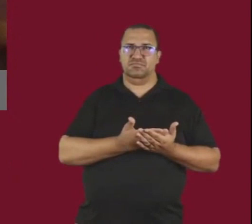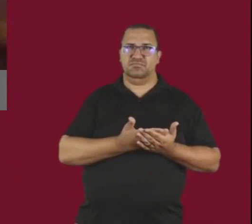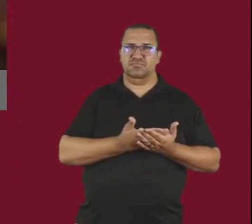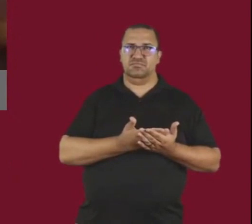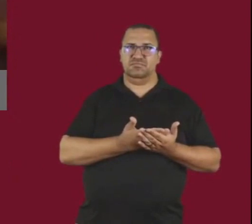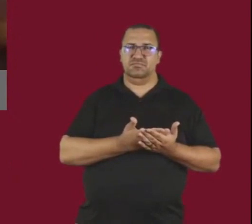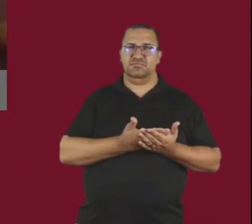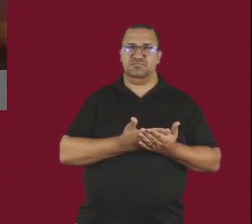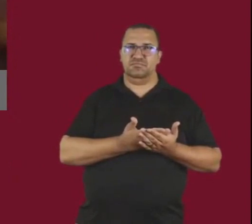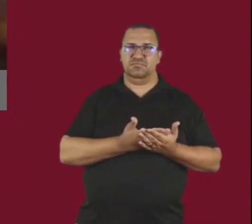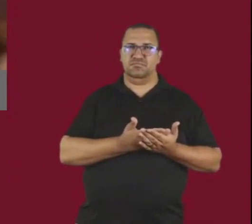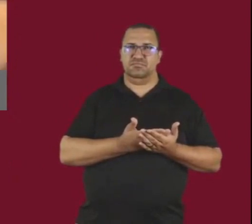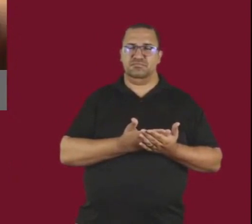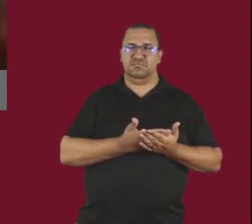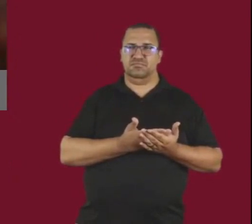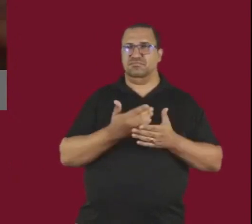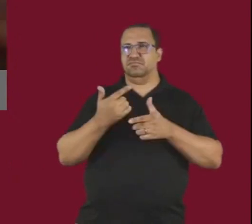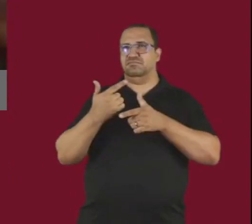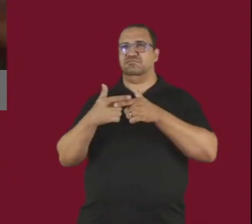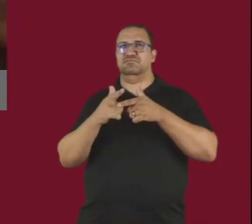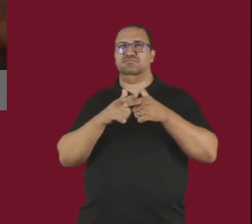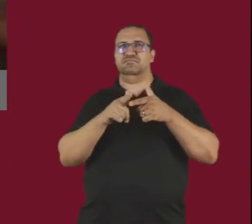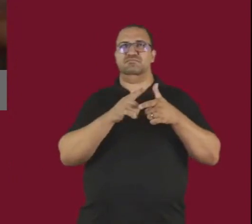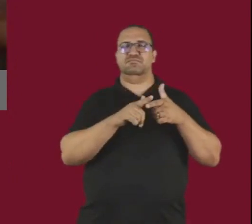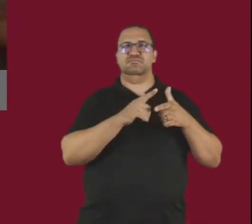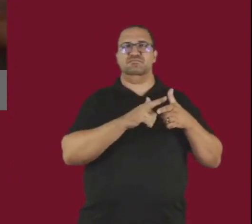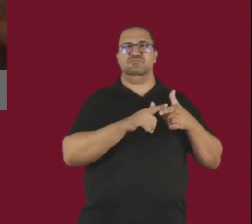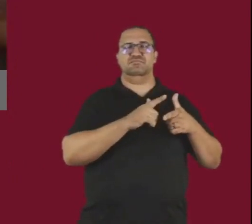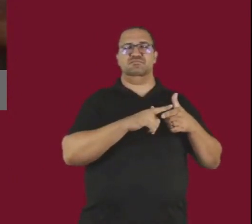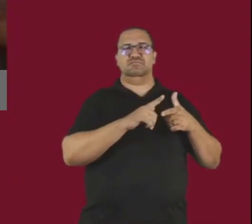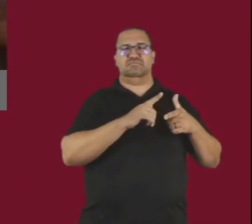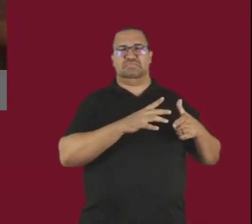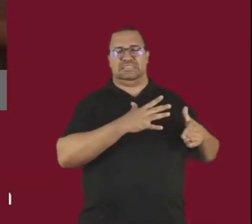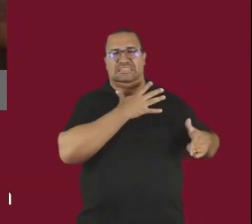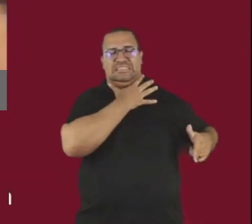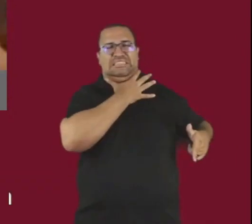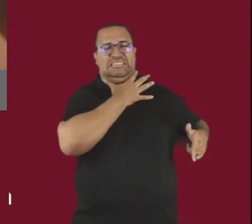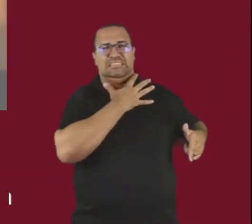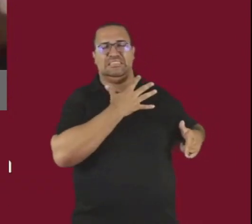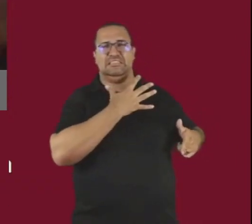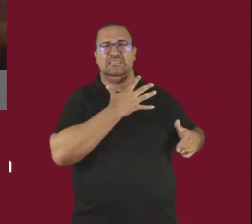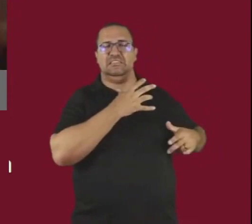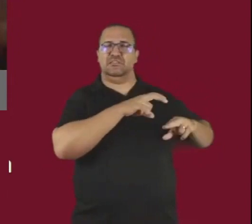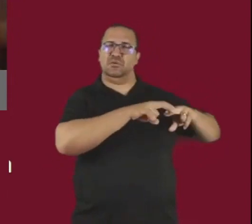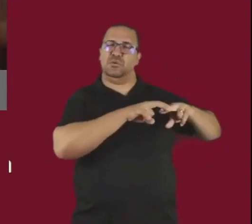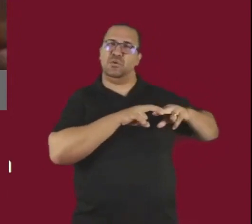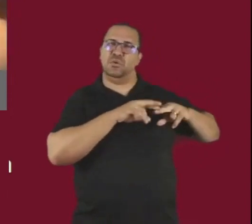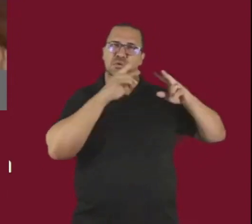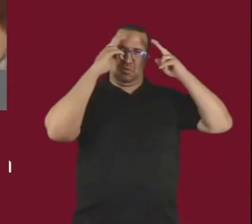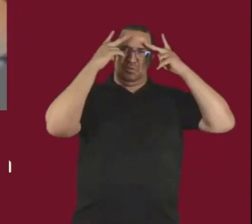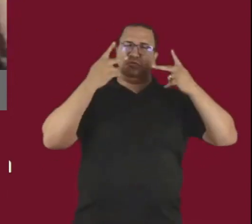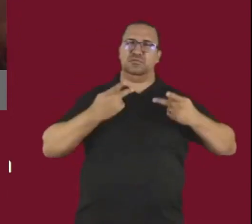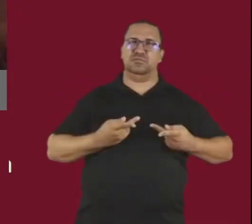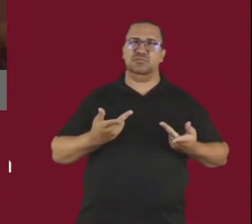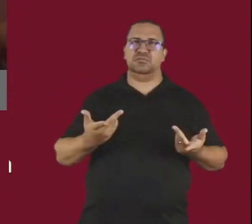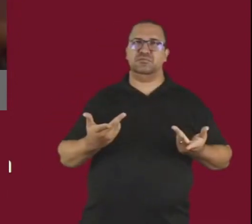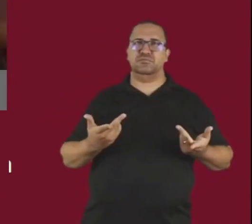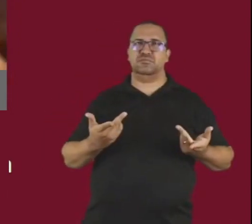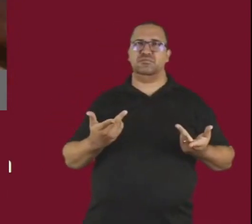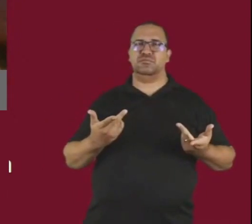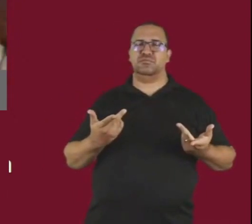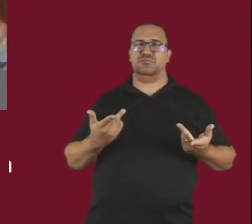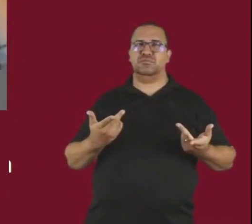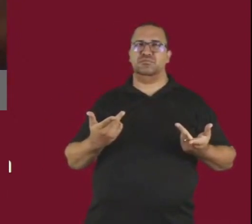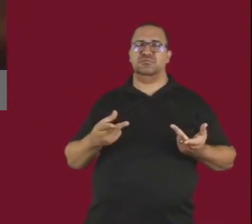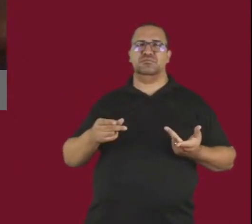que existe uma crise climática e que essa crise climática é provocada por ação humana. Isso é o óbvio, né? Isso é o óbvio há muito